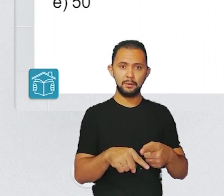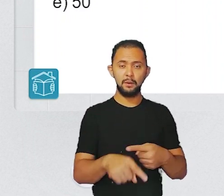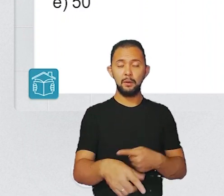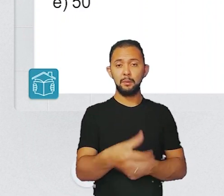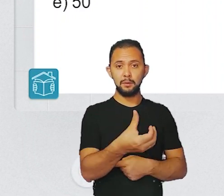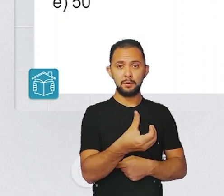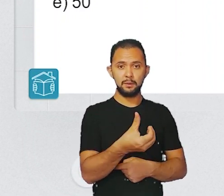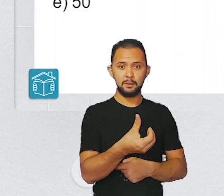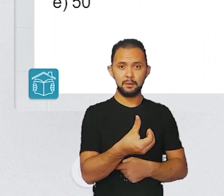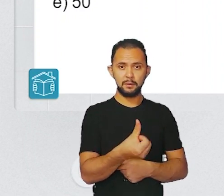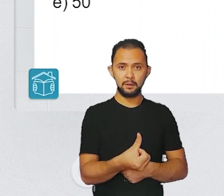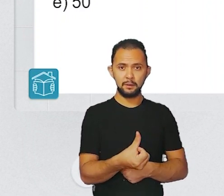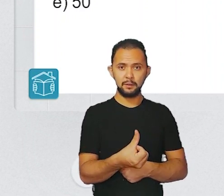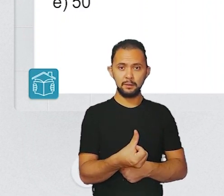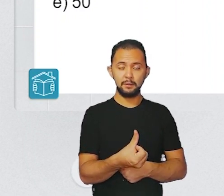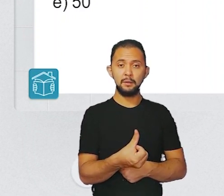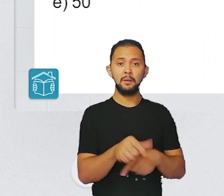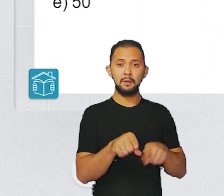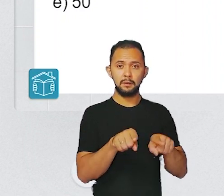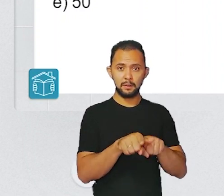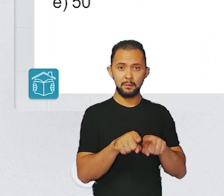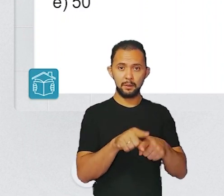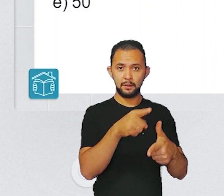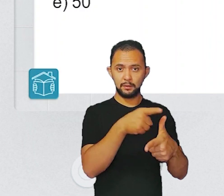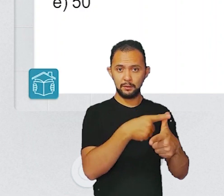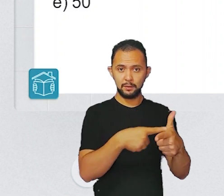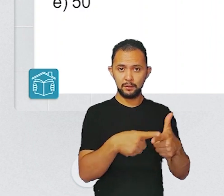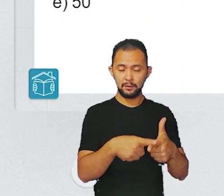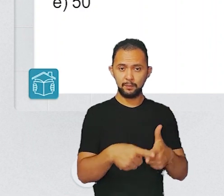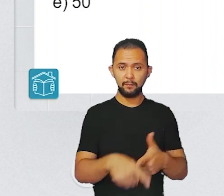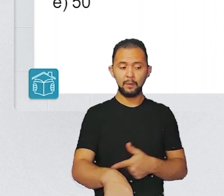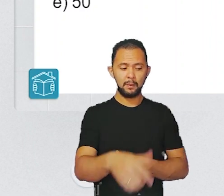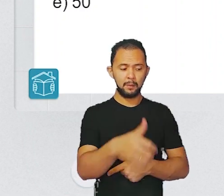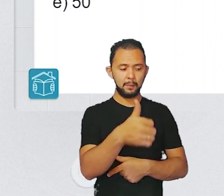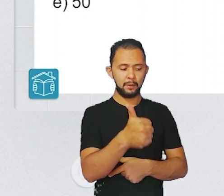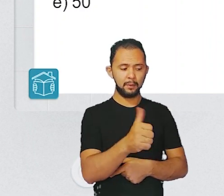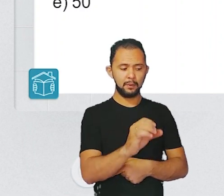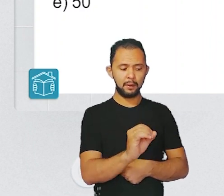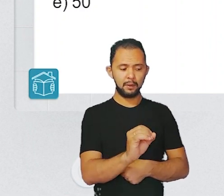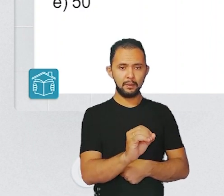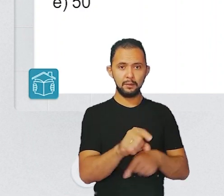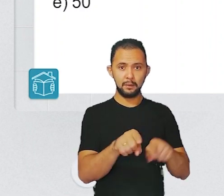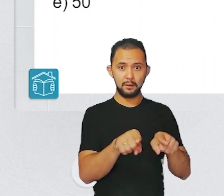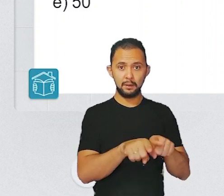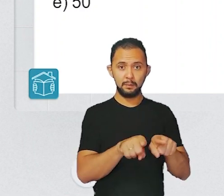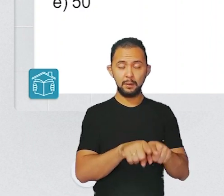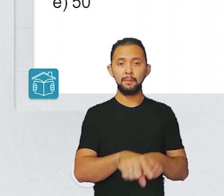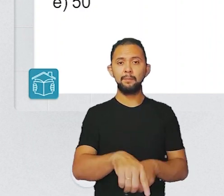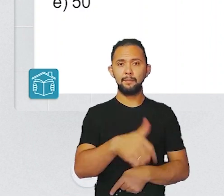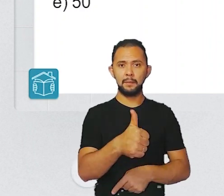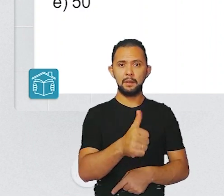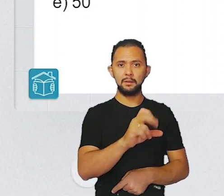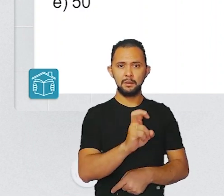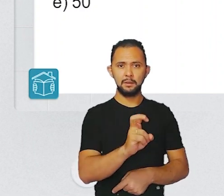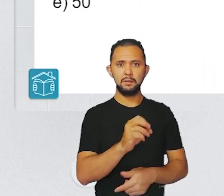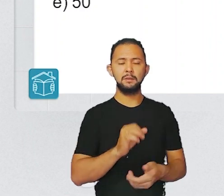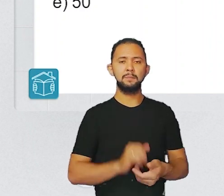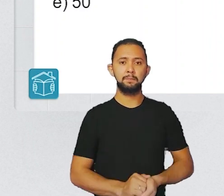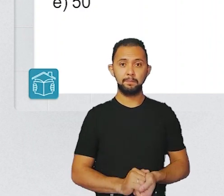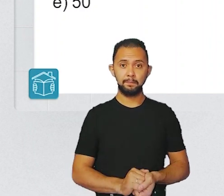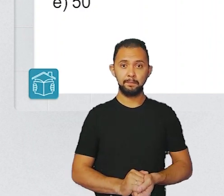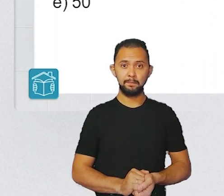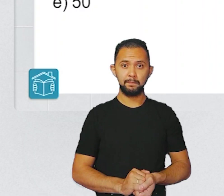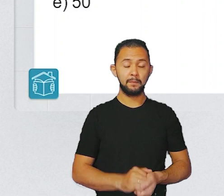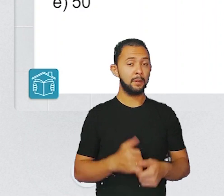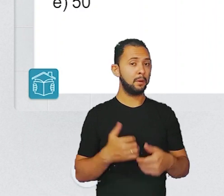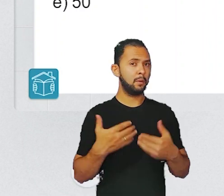15. Tudo bem? Então, ou seja, esse número ele é um múltiplo de 6, é um múltiplo de 10 e é um múltiplo de 15.